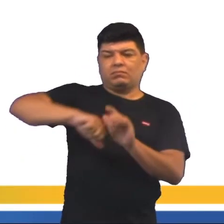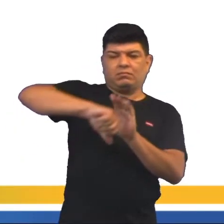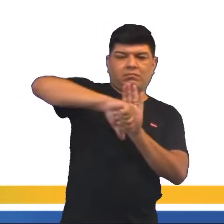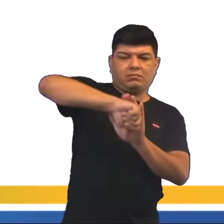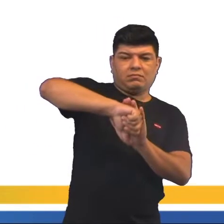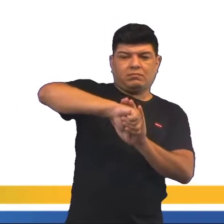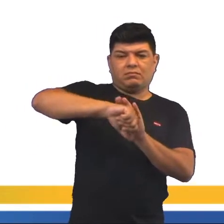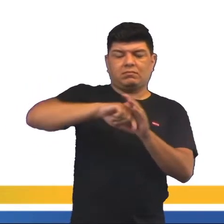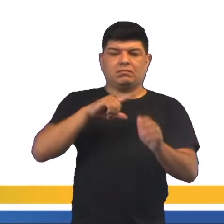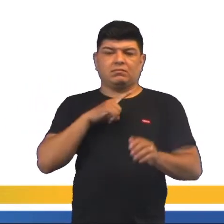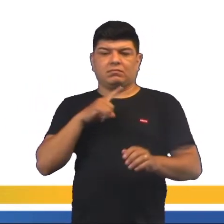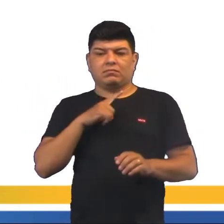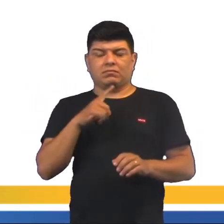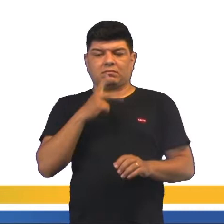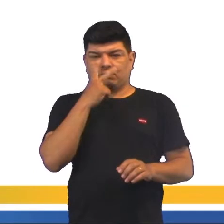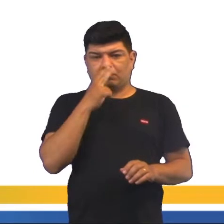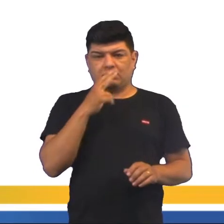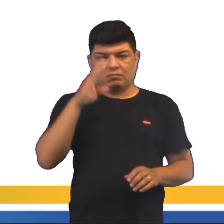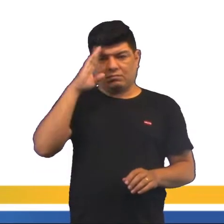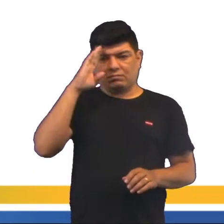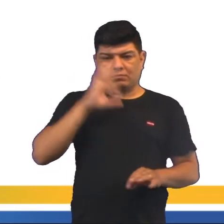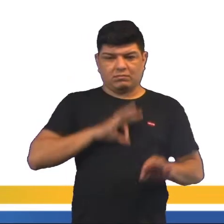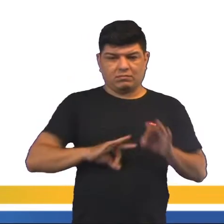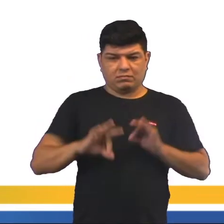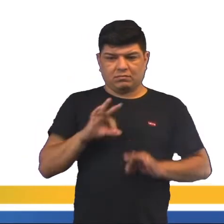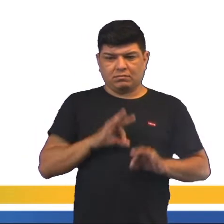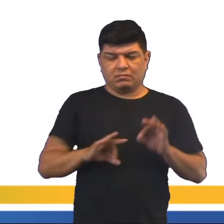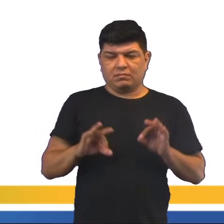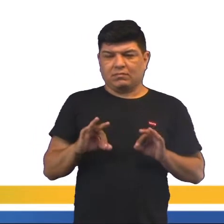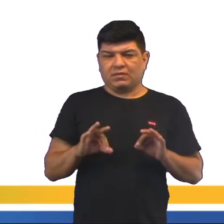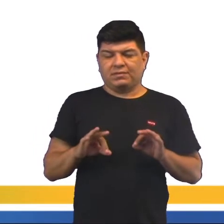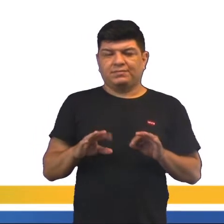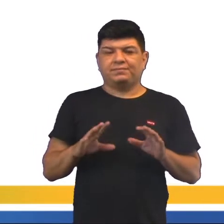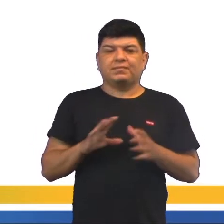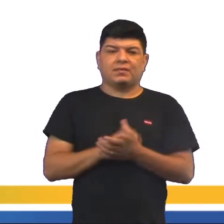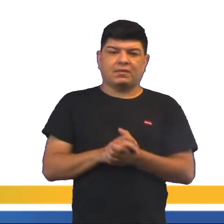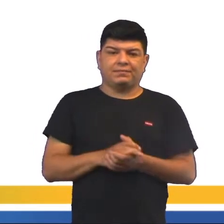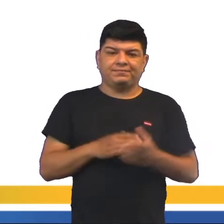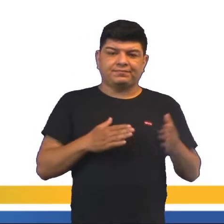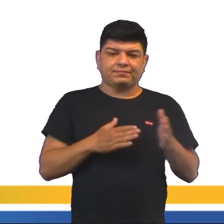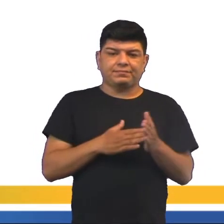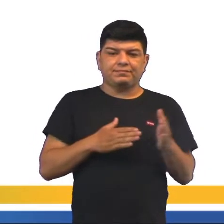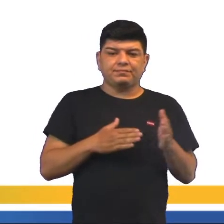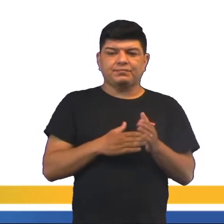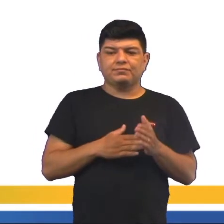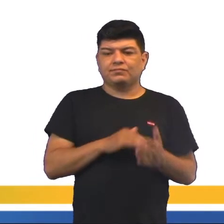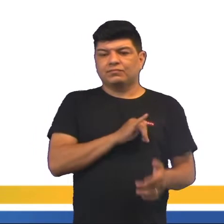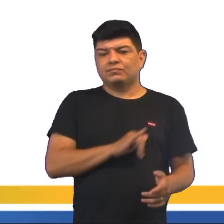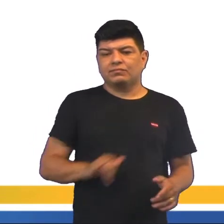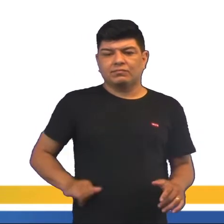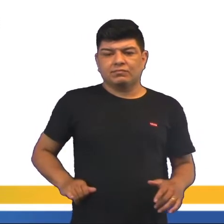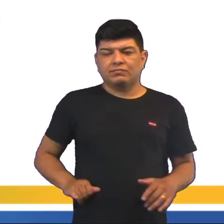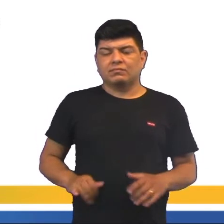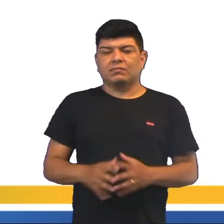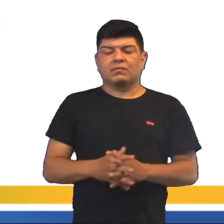afetou diretamente a manutenção dos exércitos localizados nos limes, as fronteiras do Império Romano.